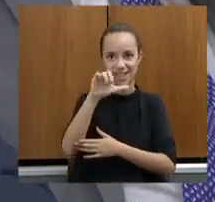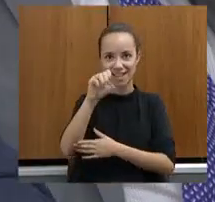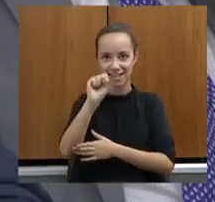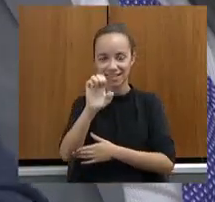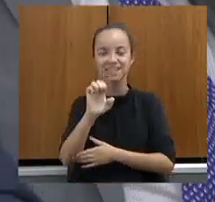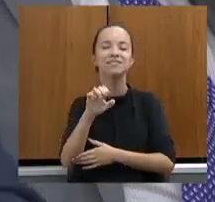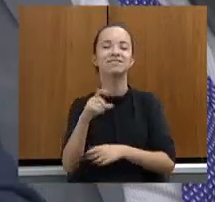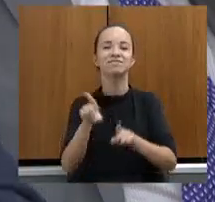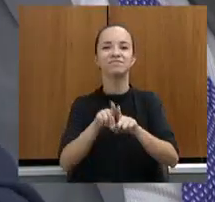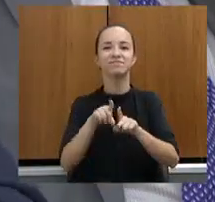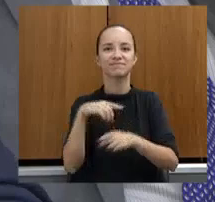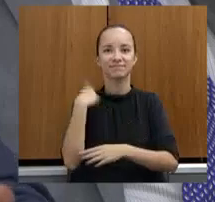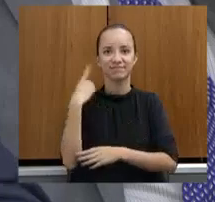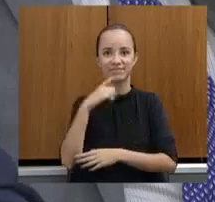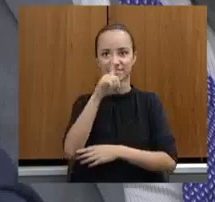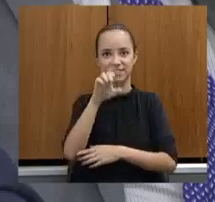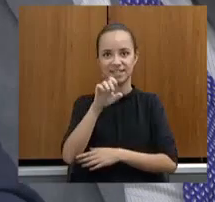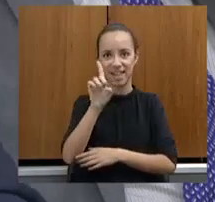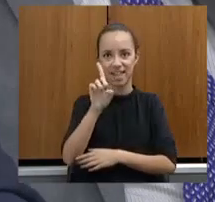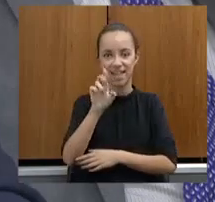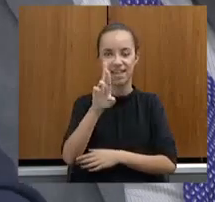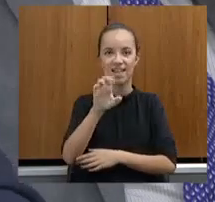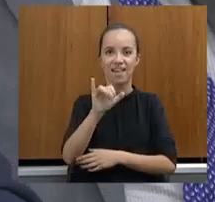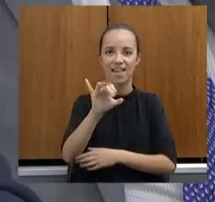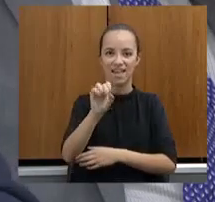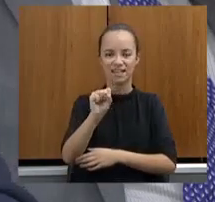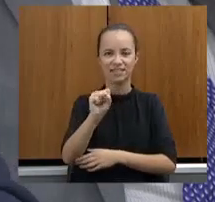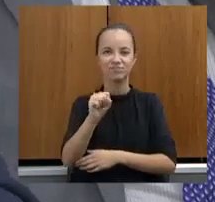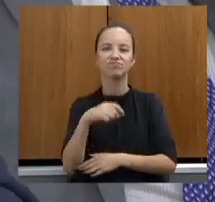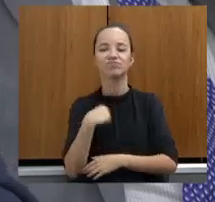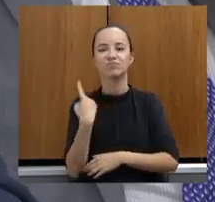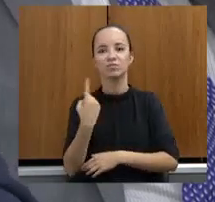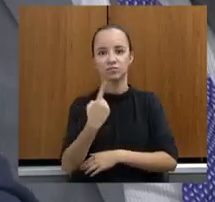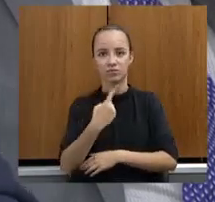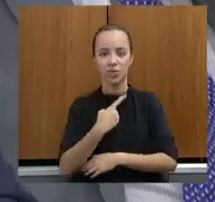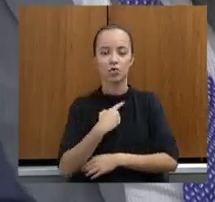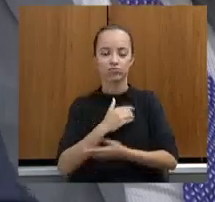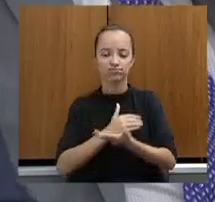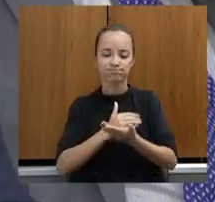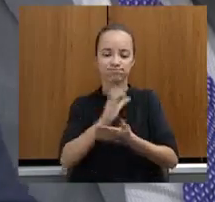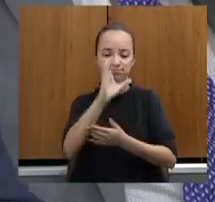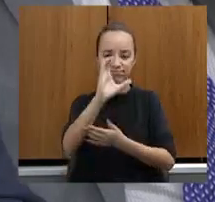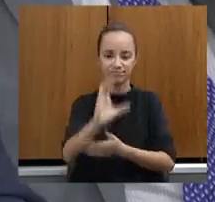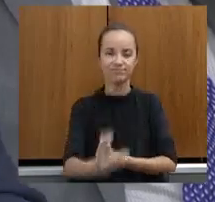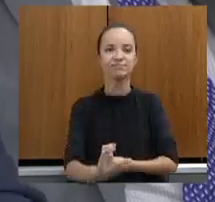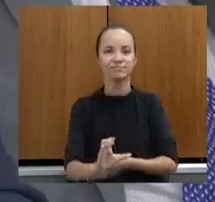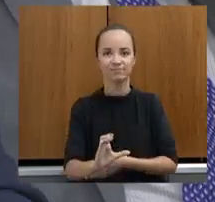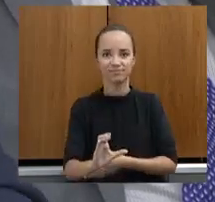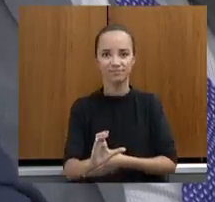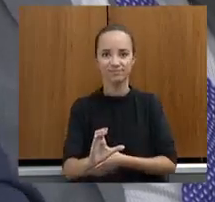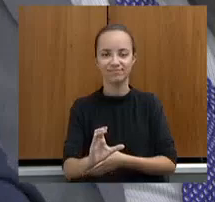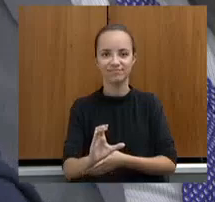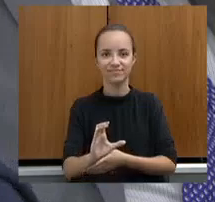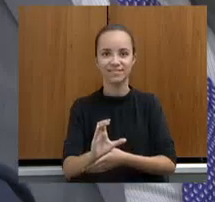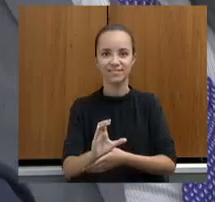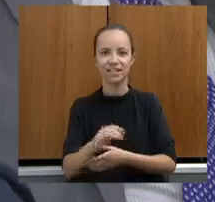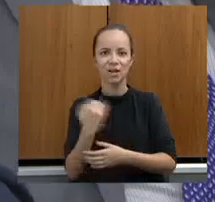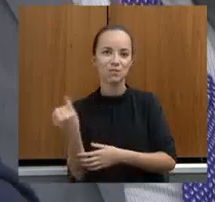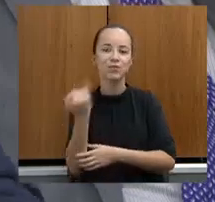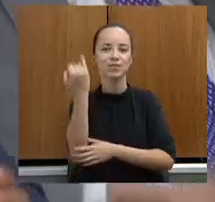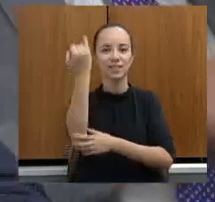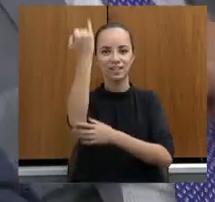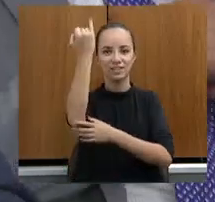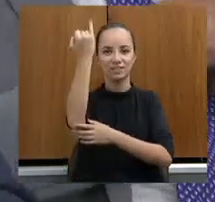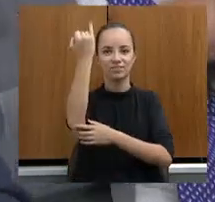José Reis quando nós estávamos fazendo parte da comissão de comissão e justiça a comissão tão importante